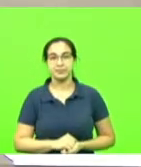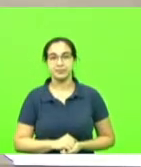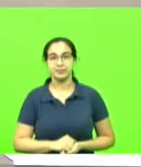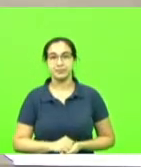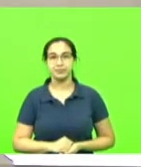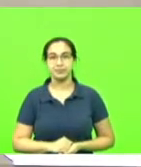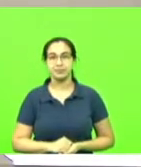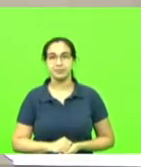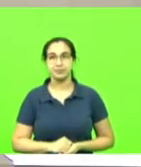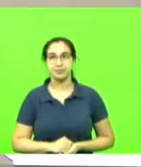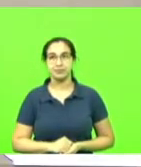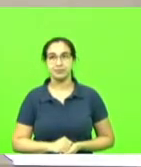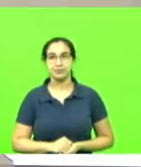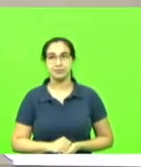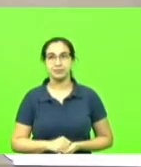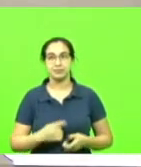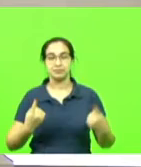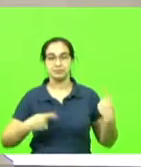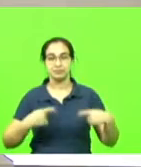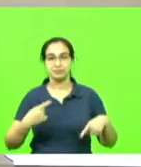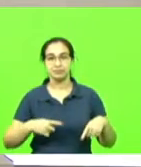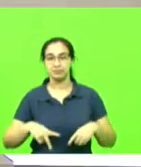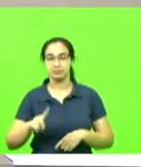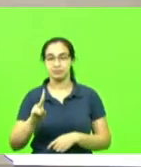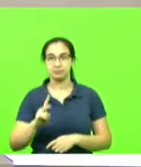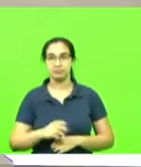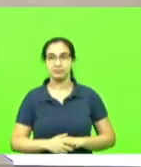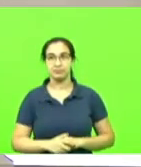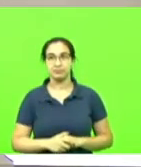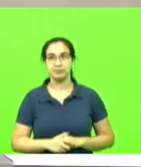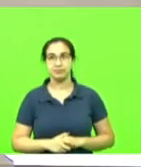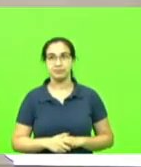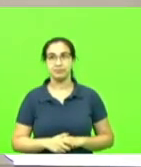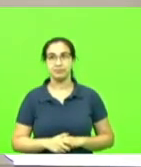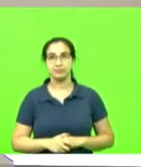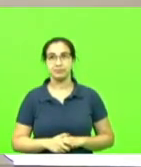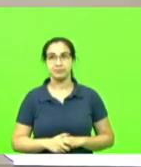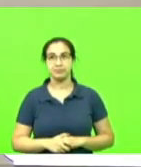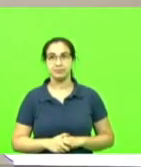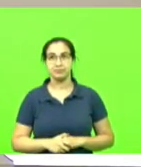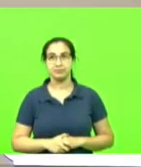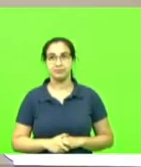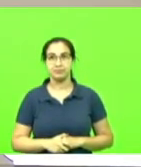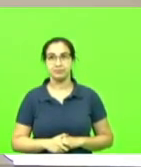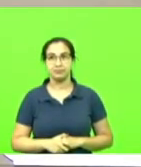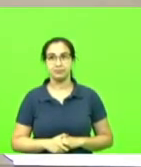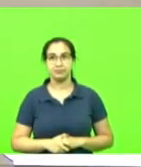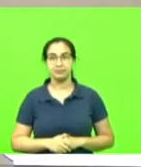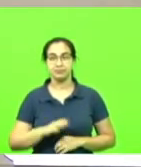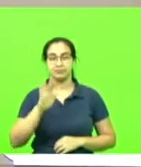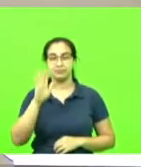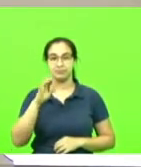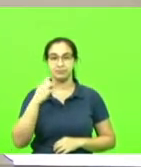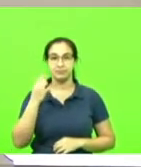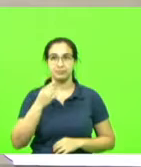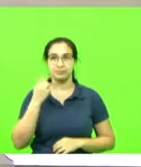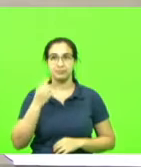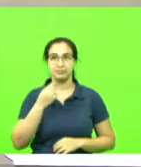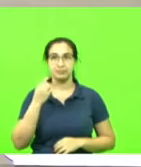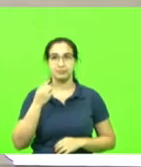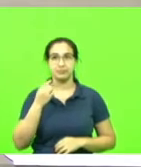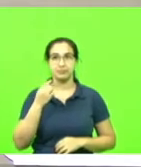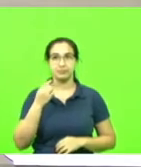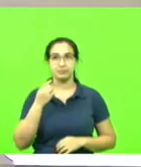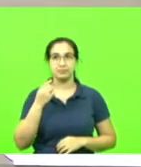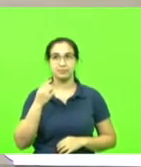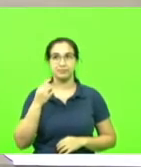Obrigado. Continua em discussão. Pela ordem, senhor presidente. Pois não, o deputado Vicente Carro